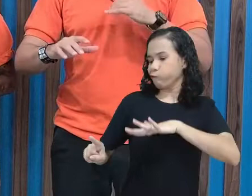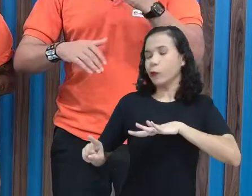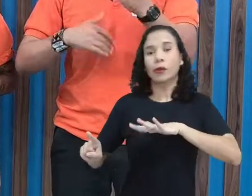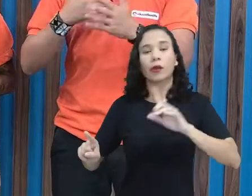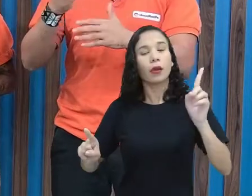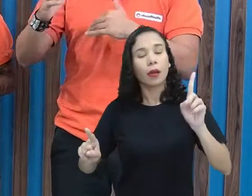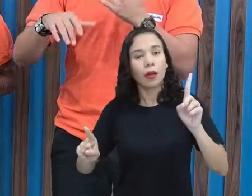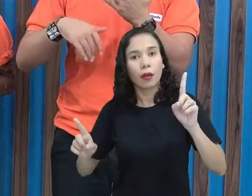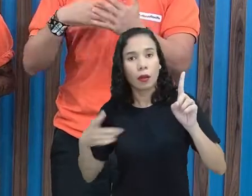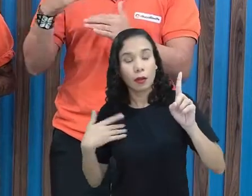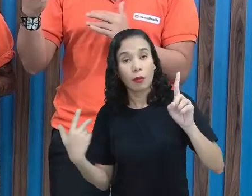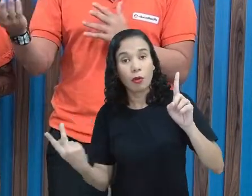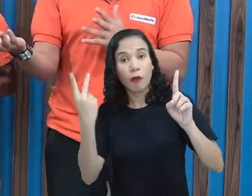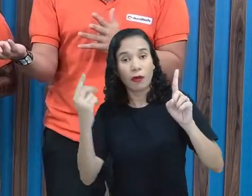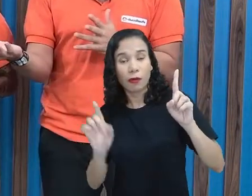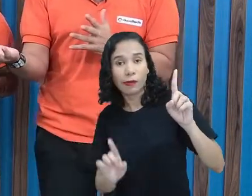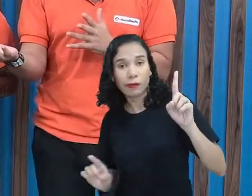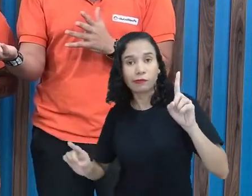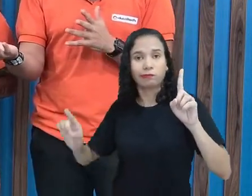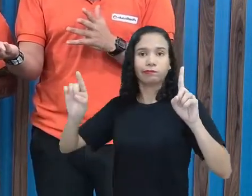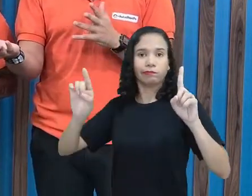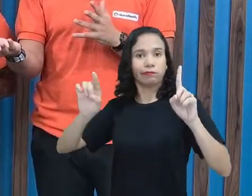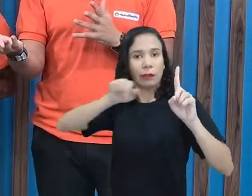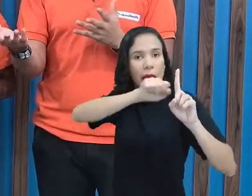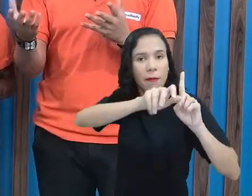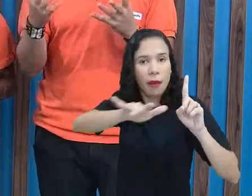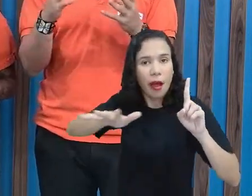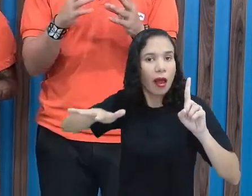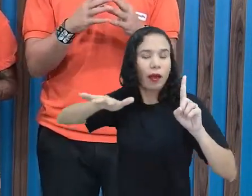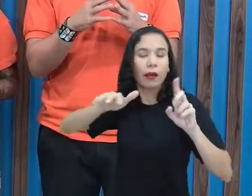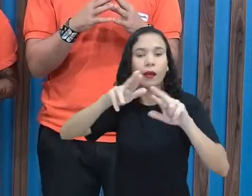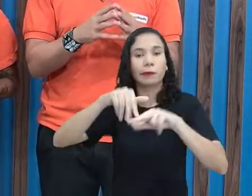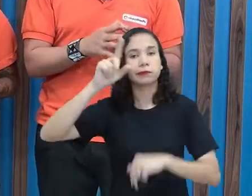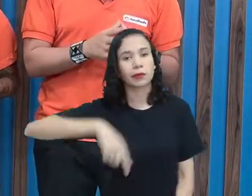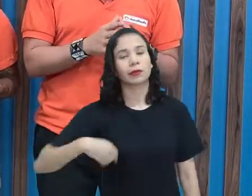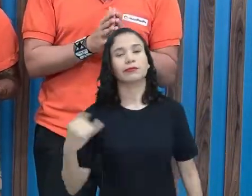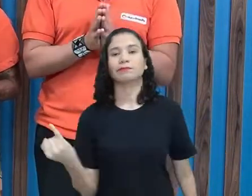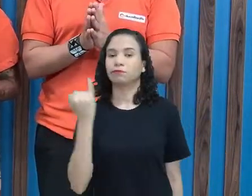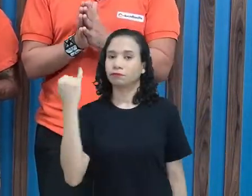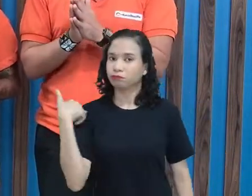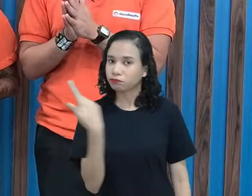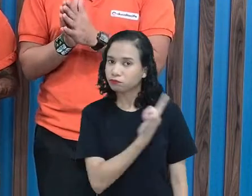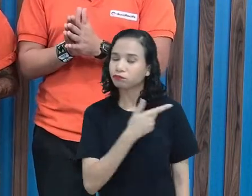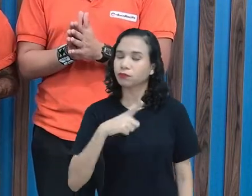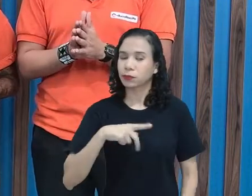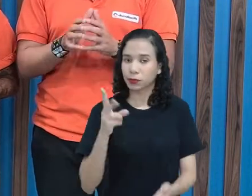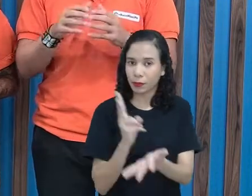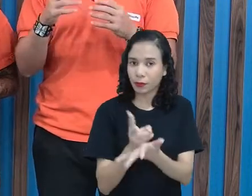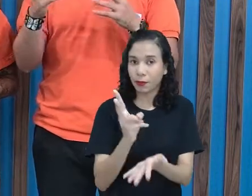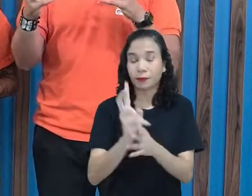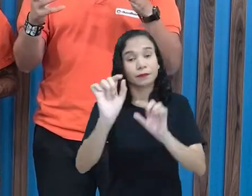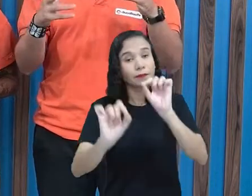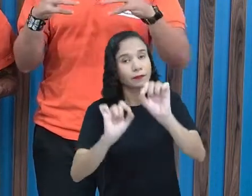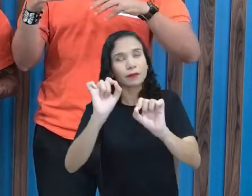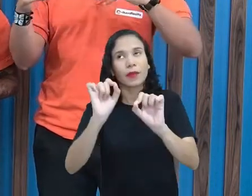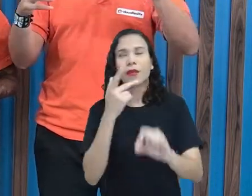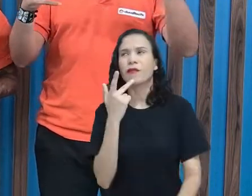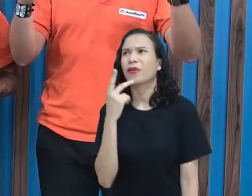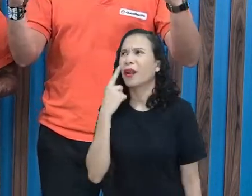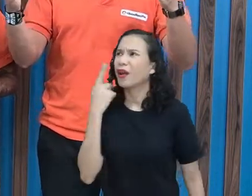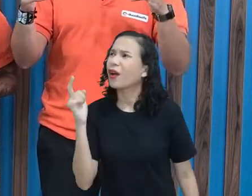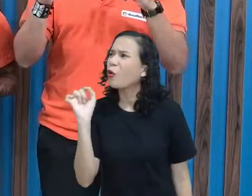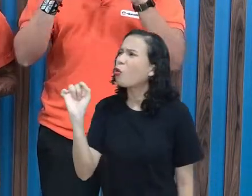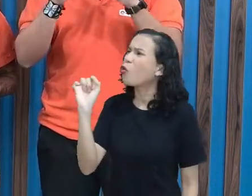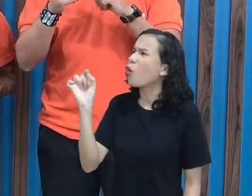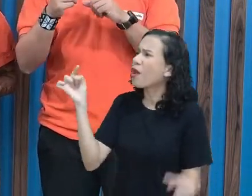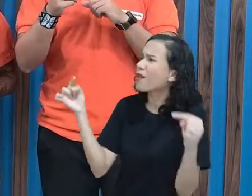esses valores vão acabar sendo repassados. Então, é muito importante a gente trazer isso aqui, porque, mas o que é que tem a